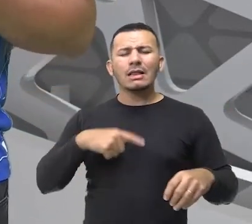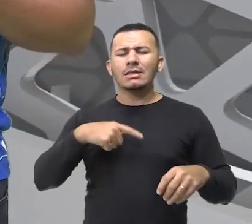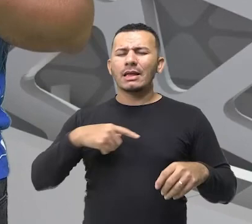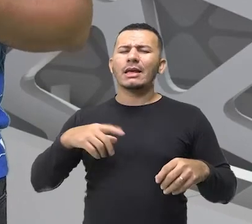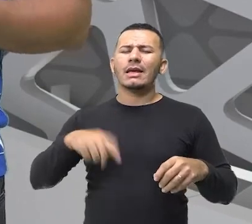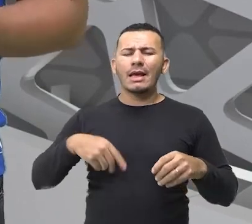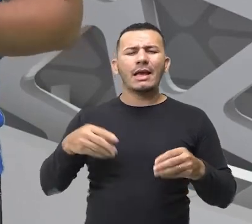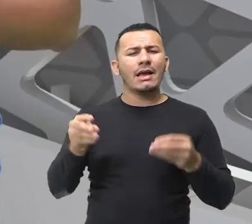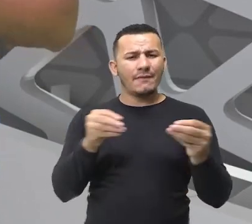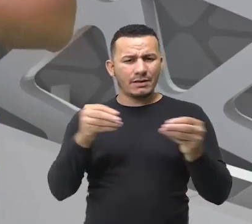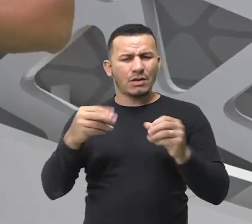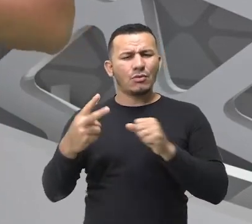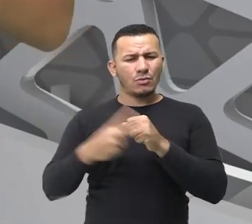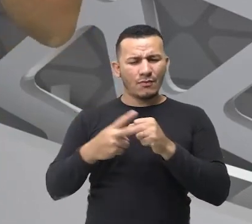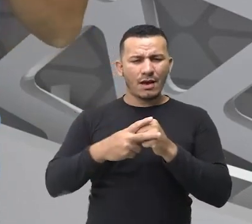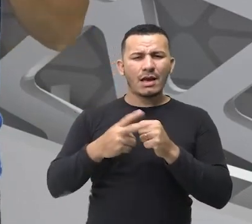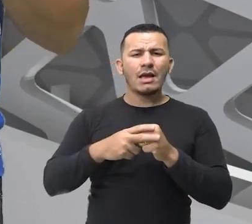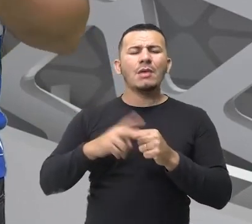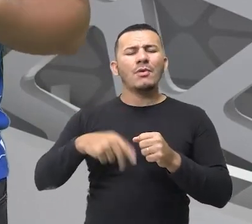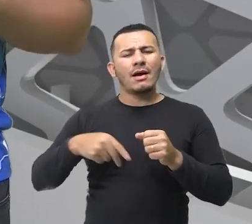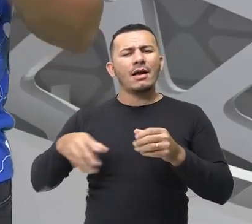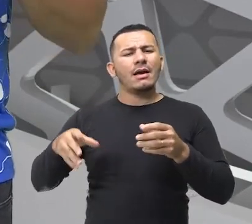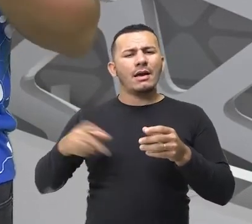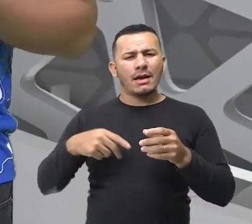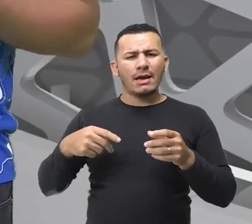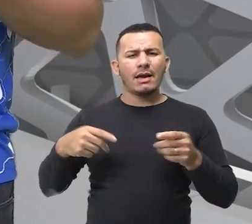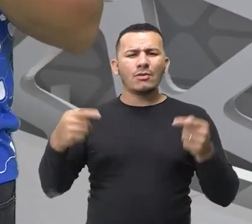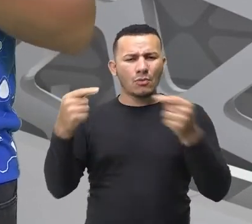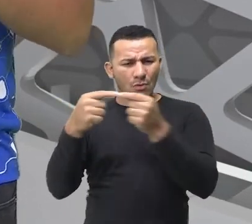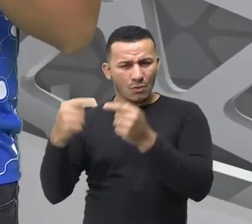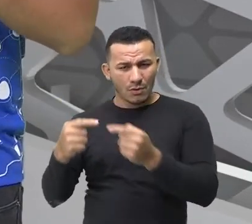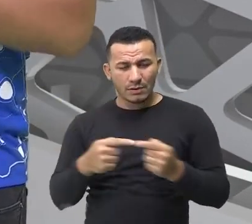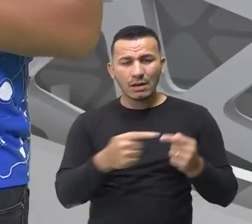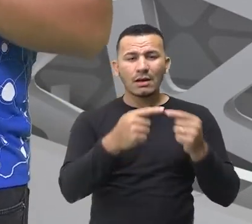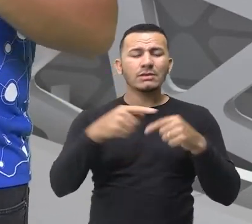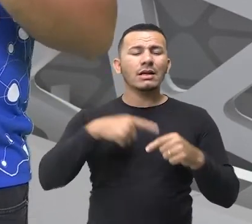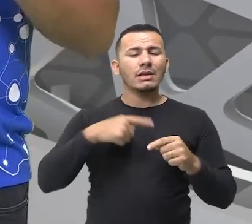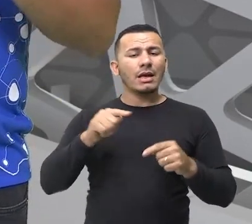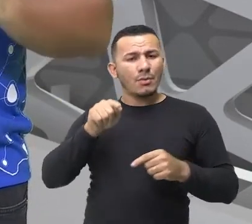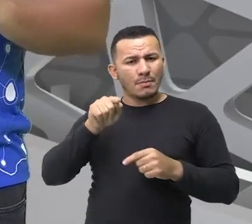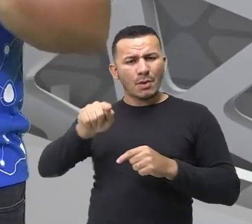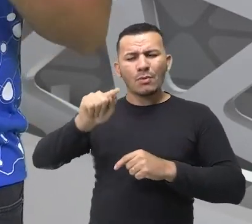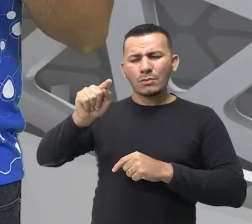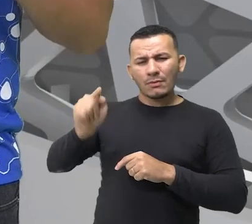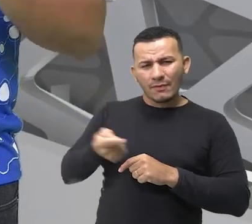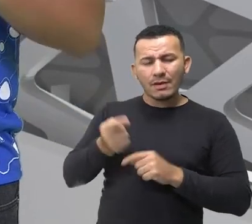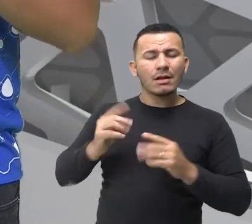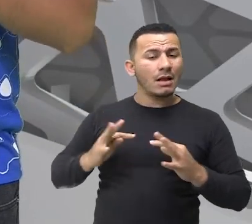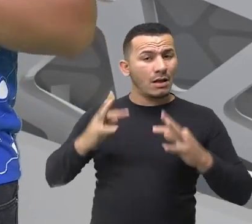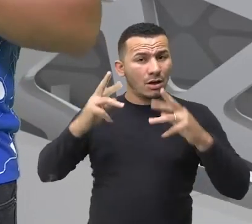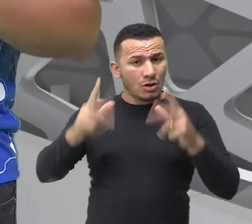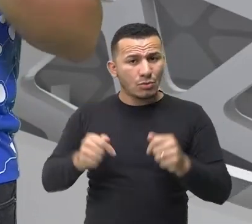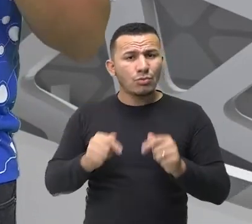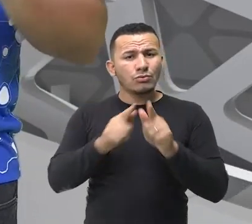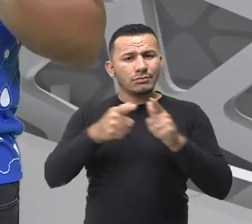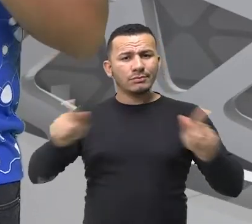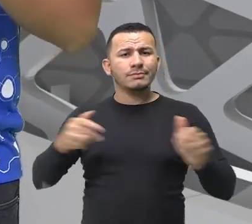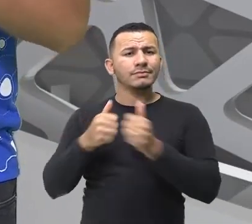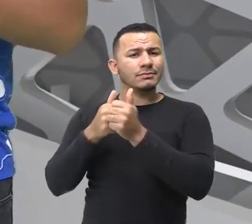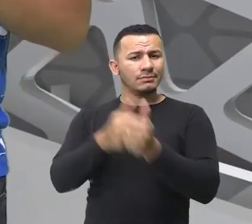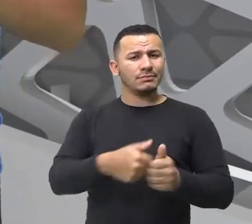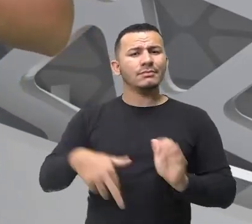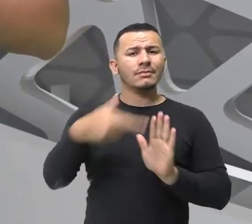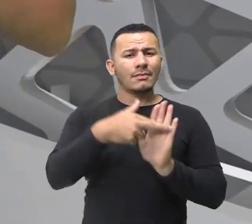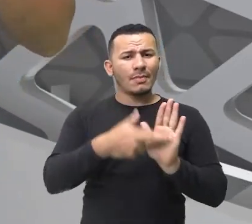concordância flexão dos verbos a pontuação tudo está nu conforme ou seja de acordo com a linguagem culta